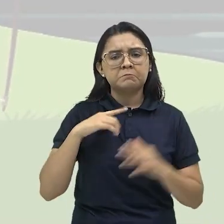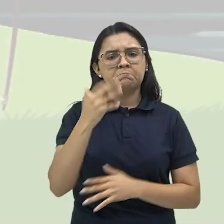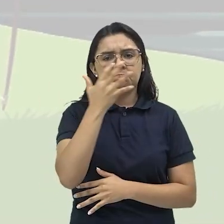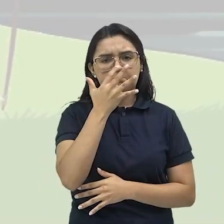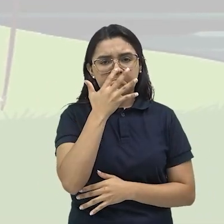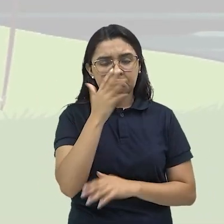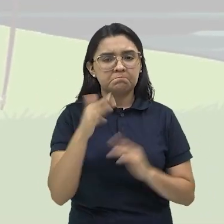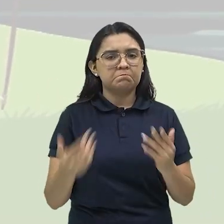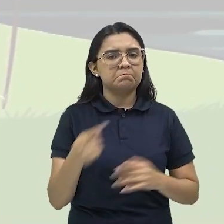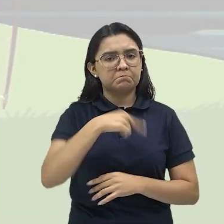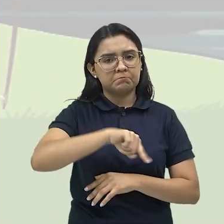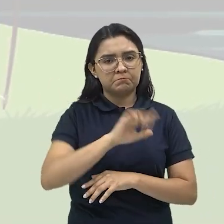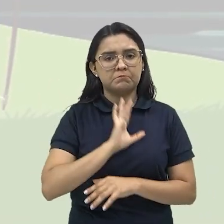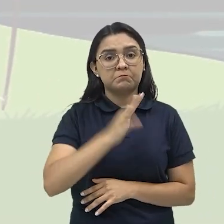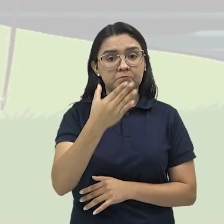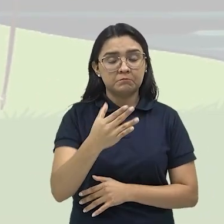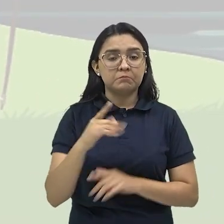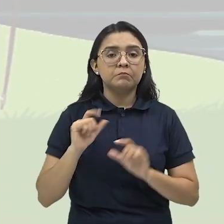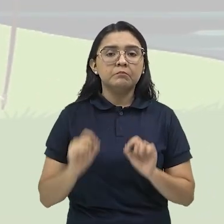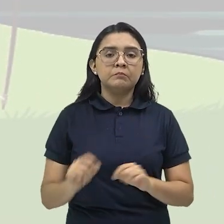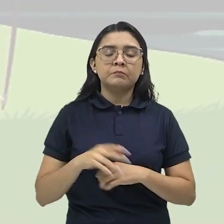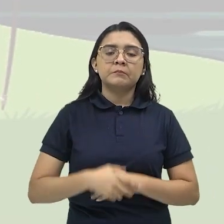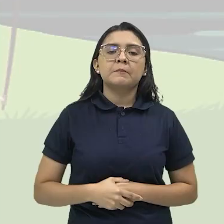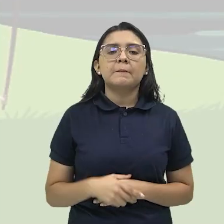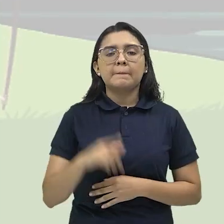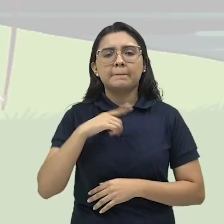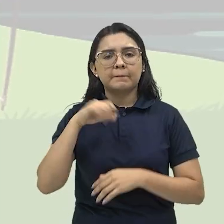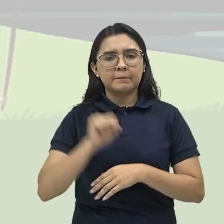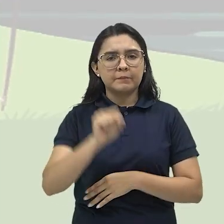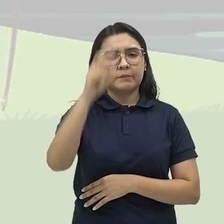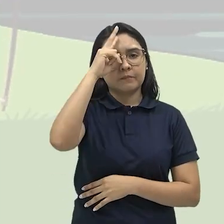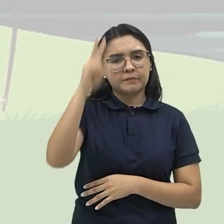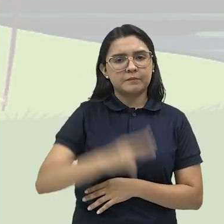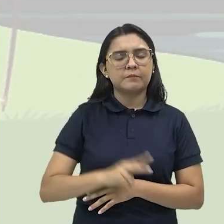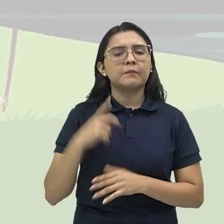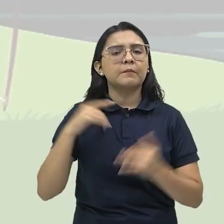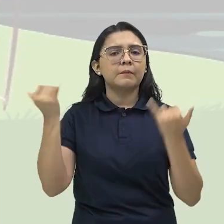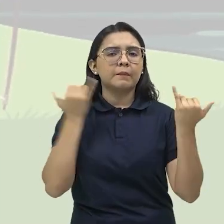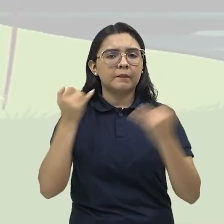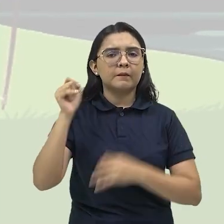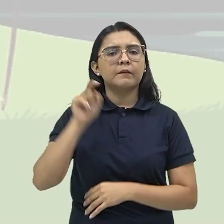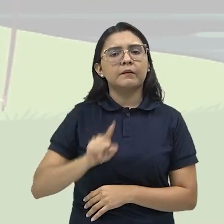bravura, como os heróis das histórias que ouvíamos na Europa.